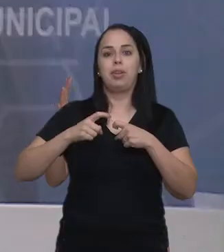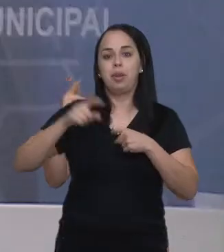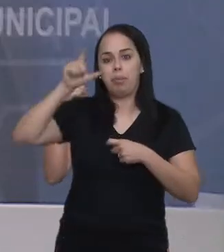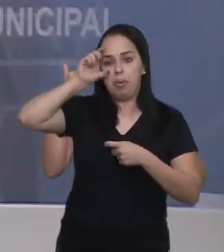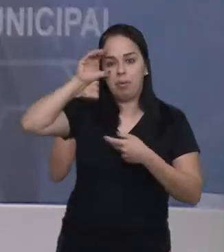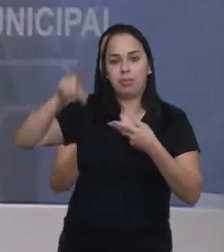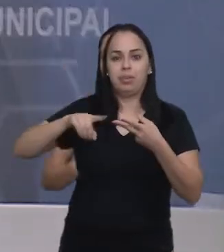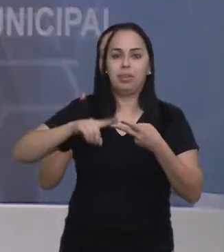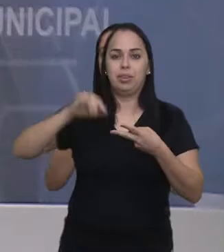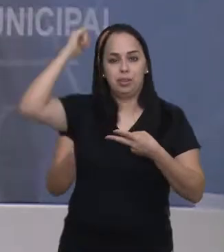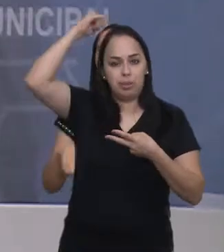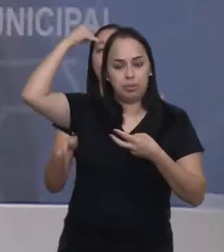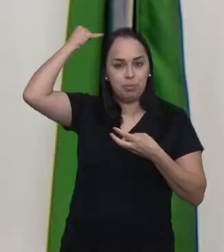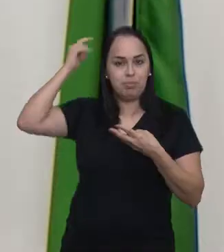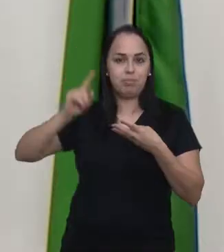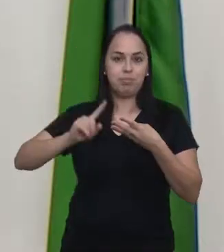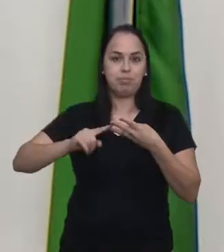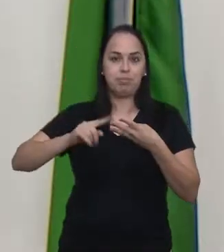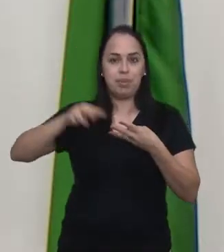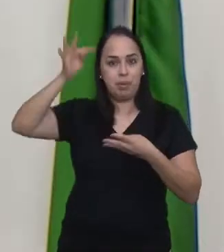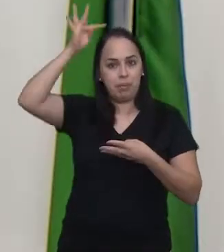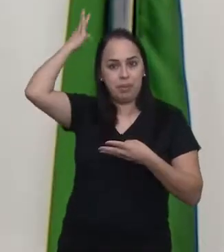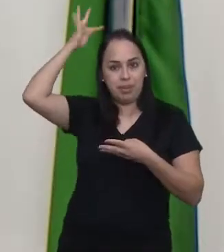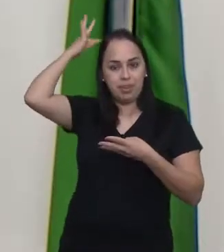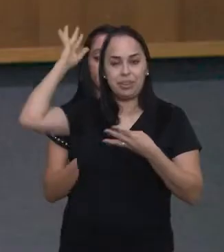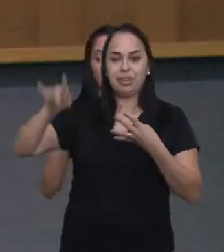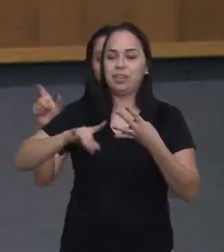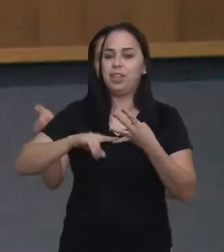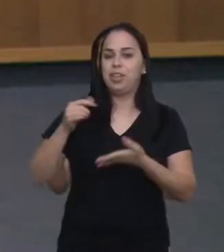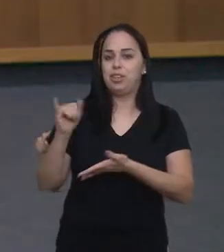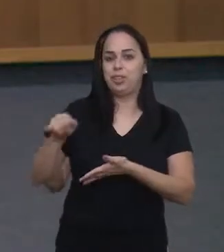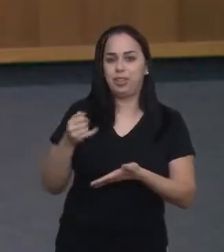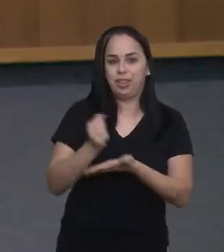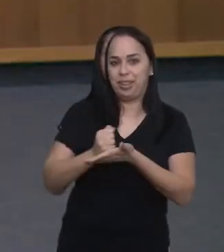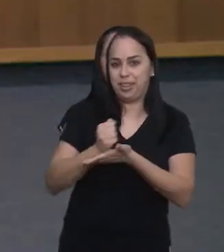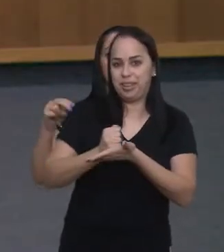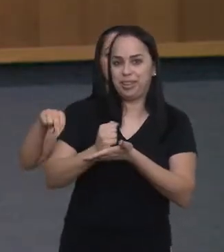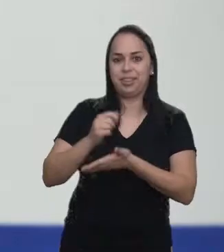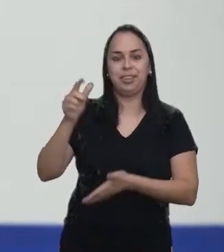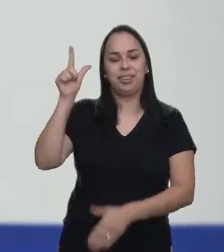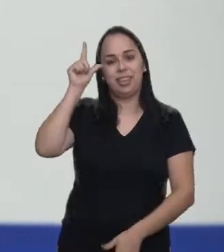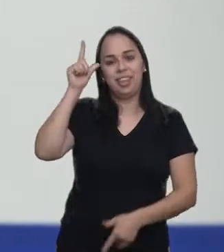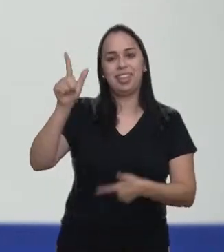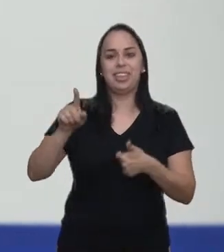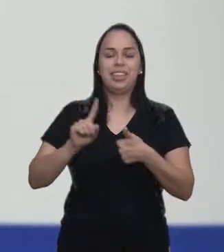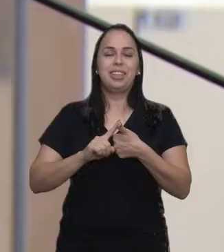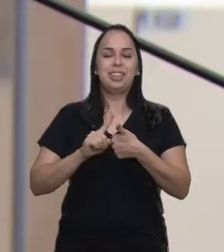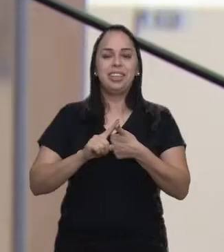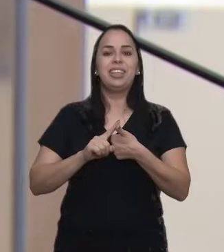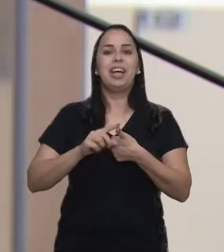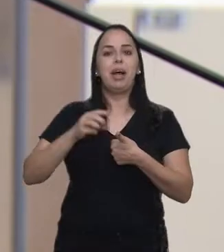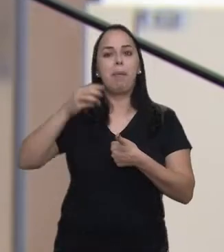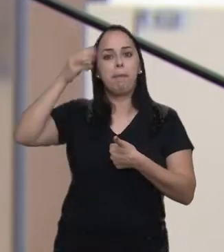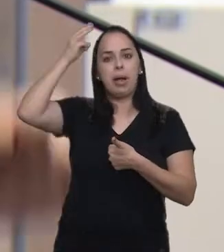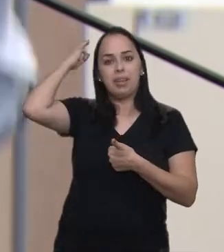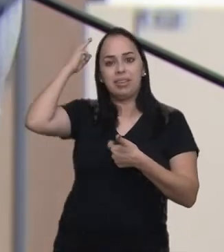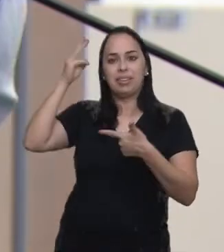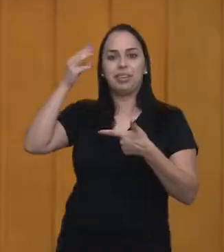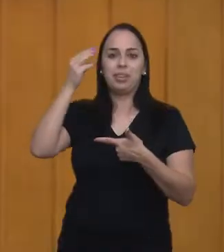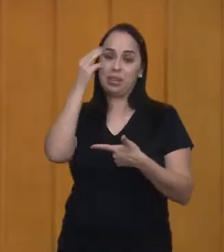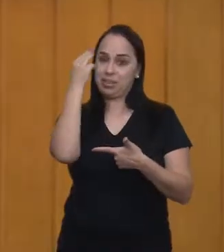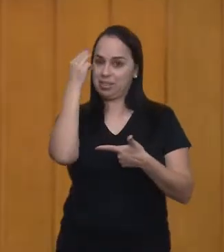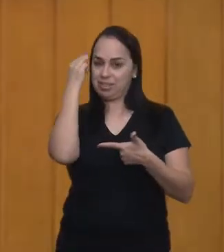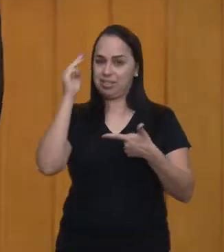Elton, Dr. José Cláudio, Fernando Petiti, Júnior da Farmácia, Lino Bispo, Marcelo